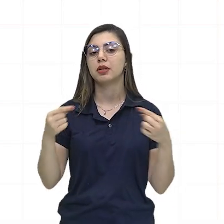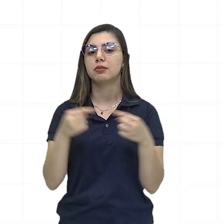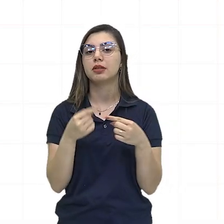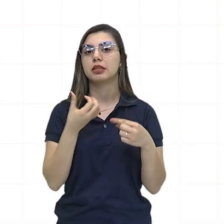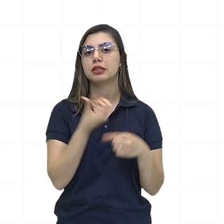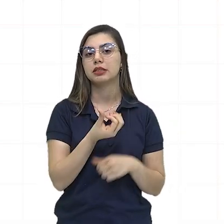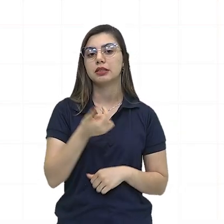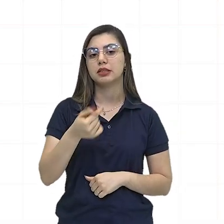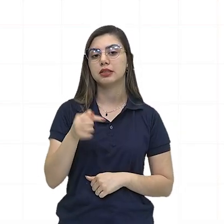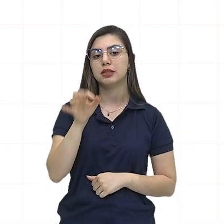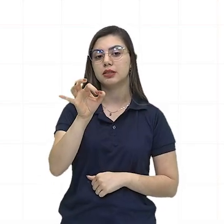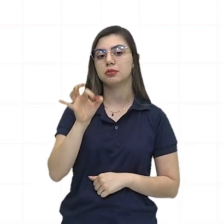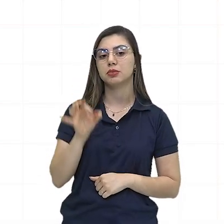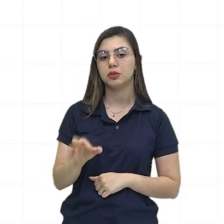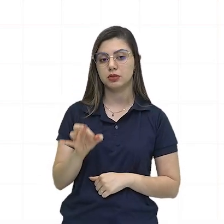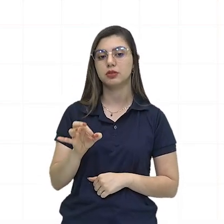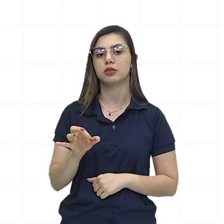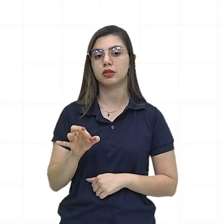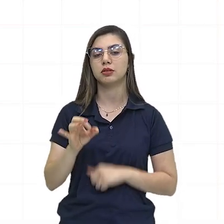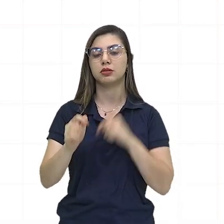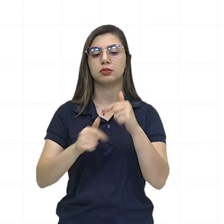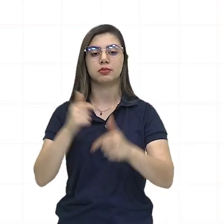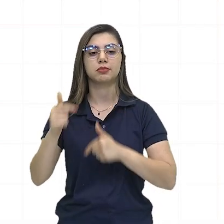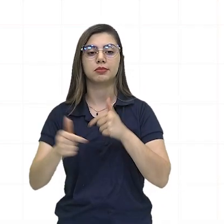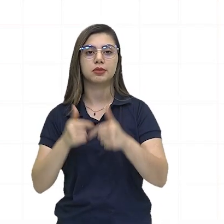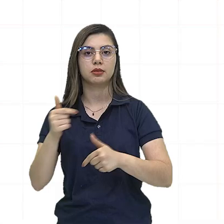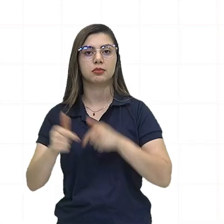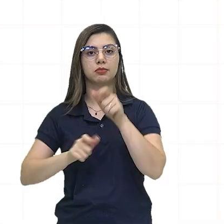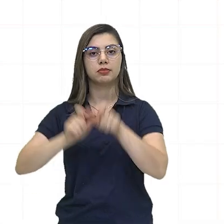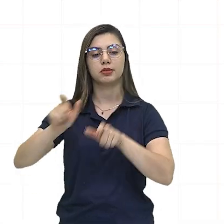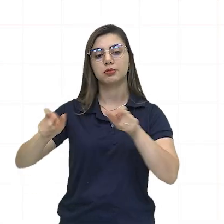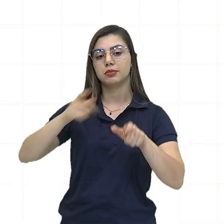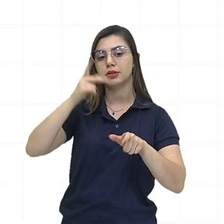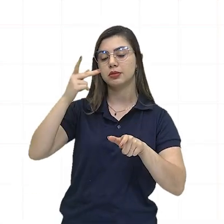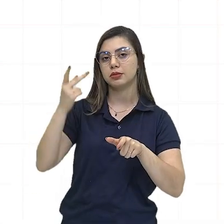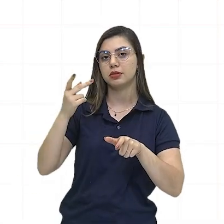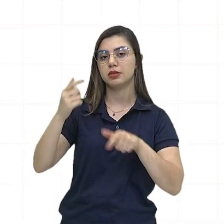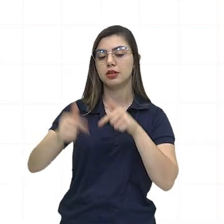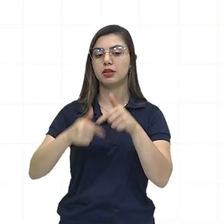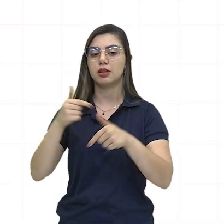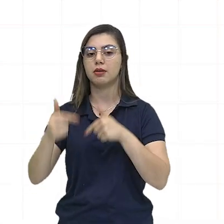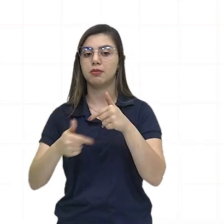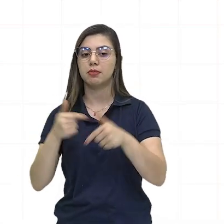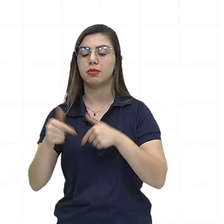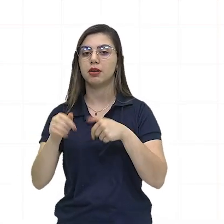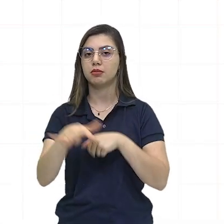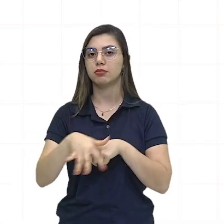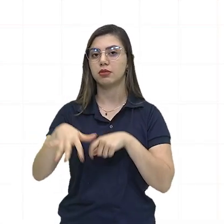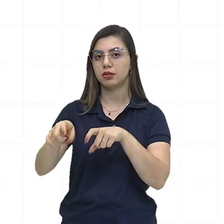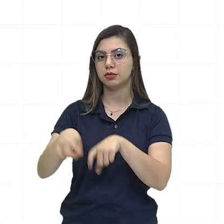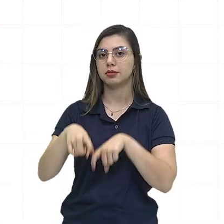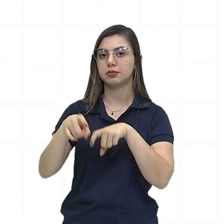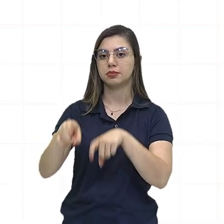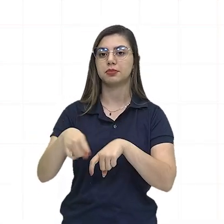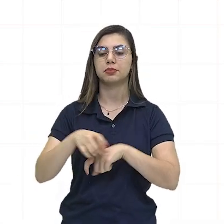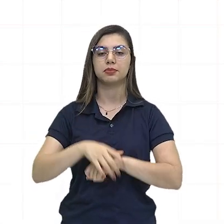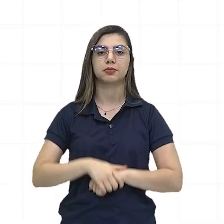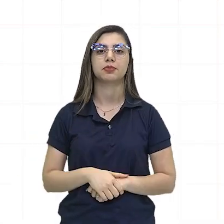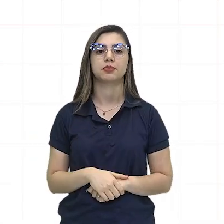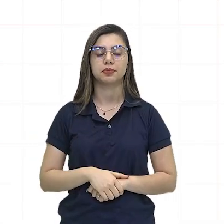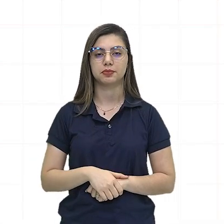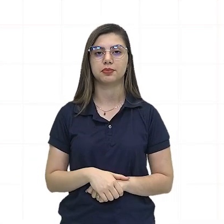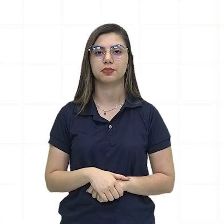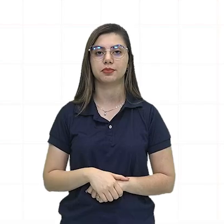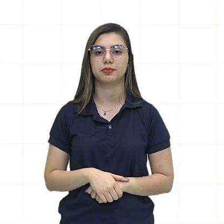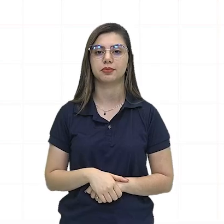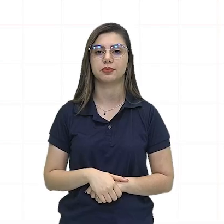representa 67% dos trabalhadores nos estabelecimentos agropecuários. Né?